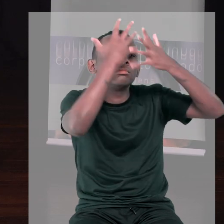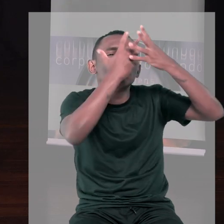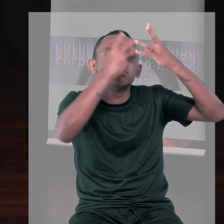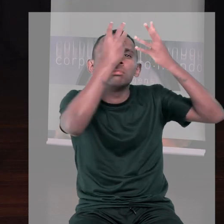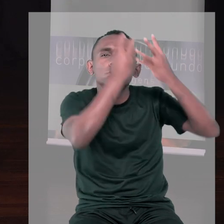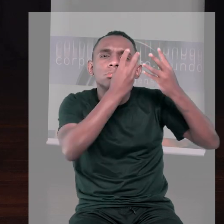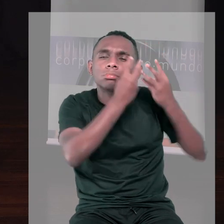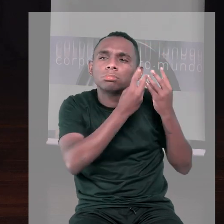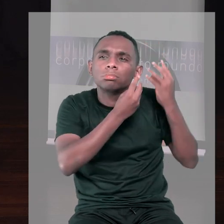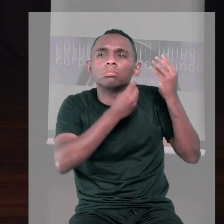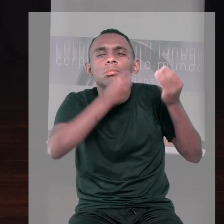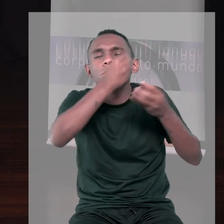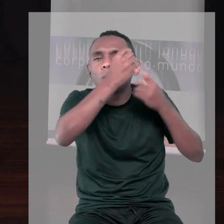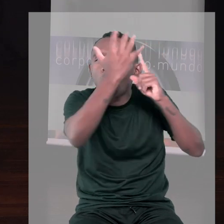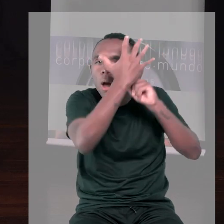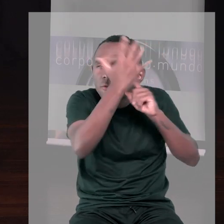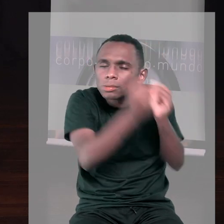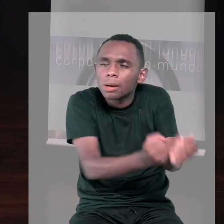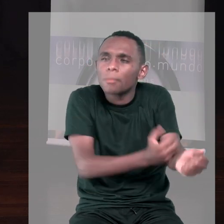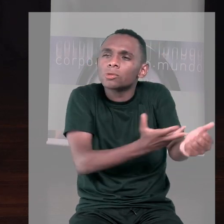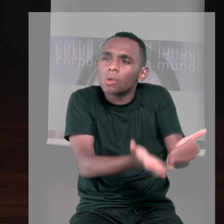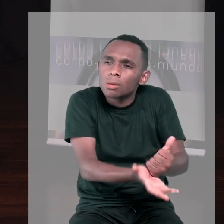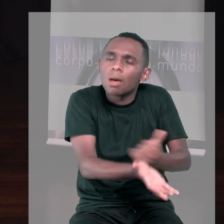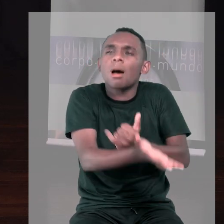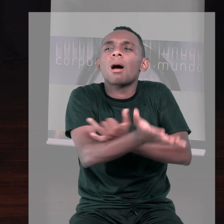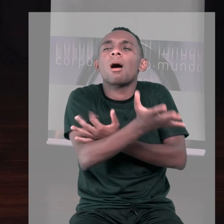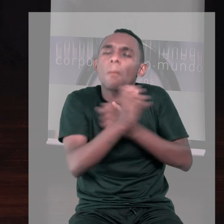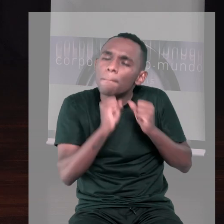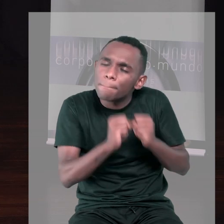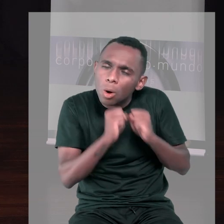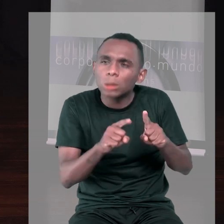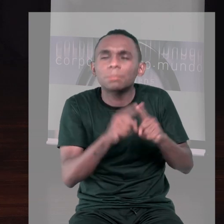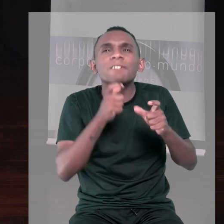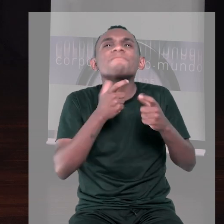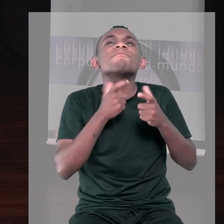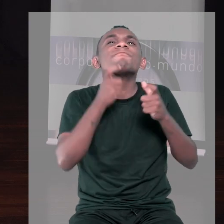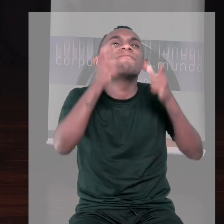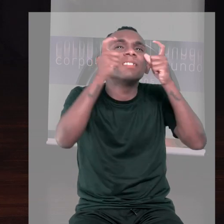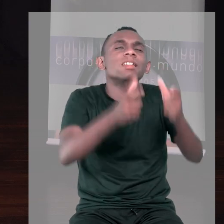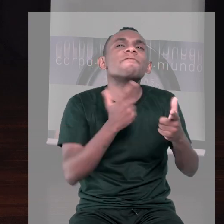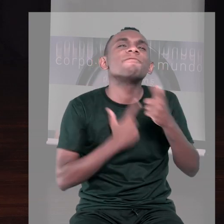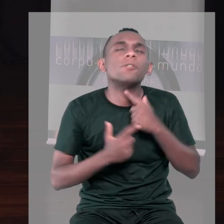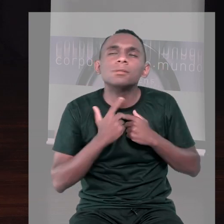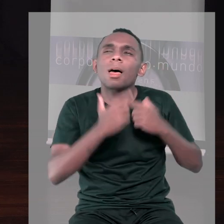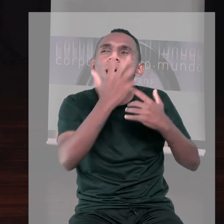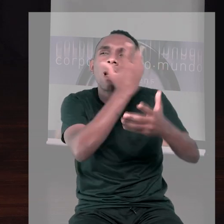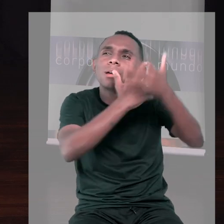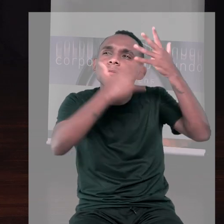história. Então, eu entendo essas distinções e sua